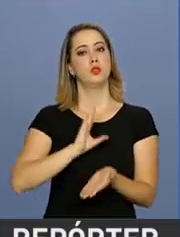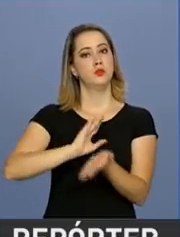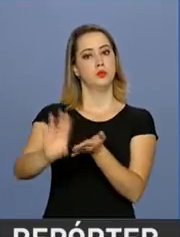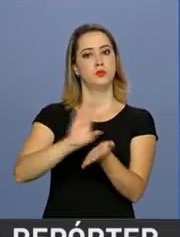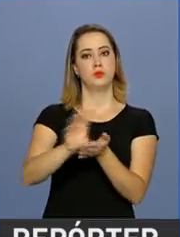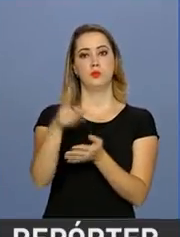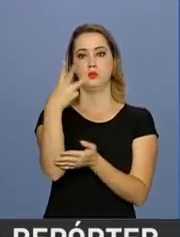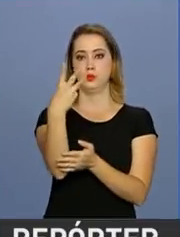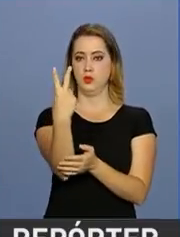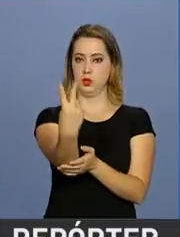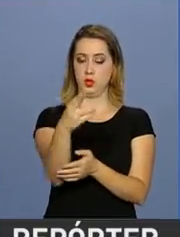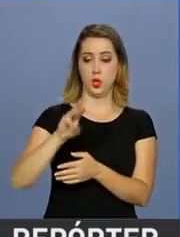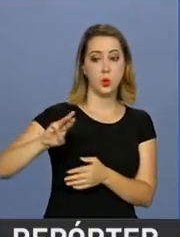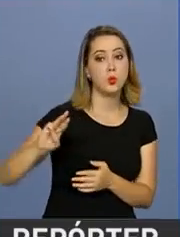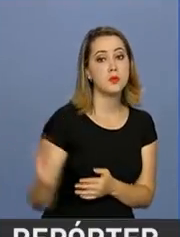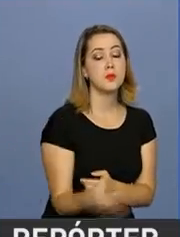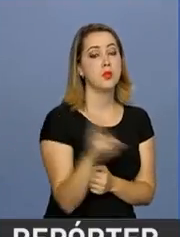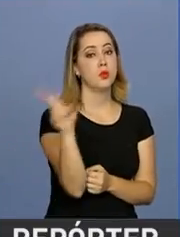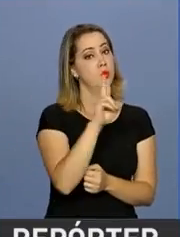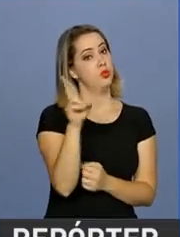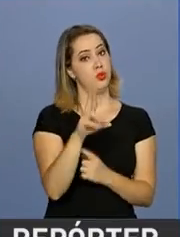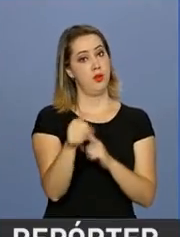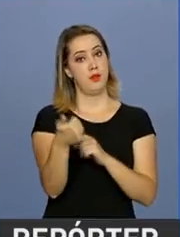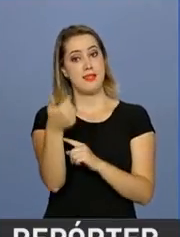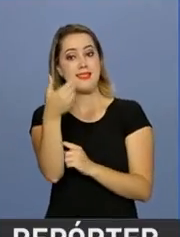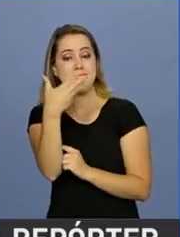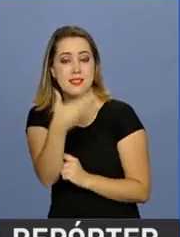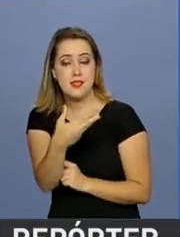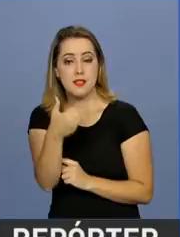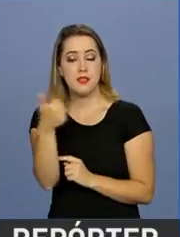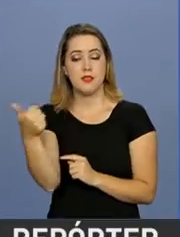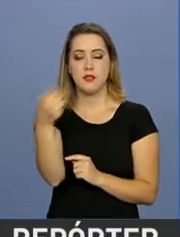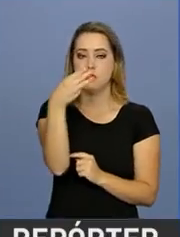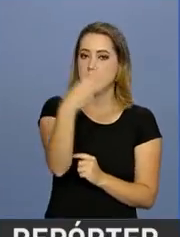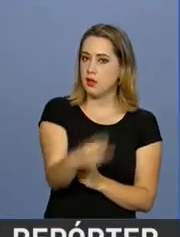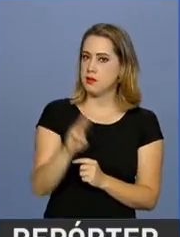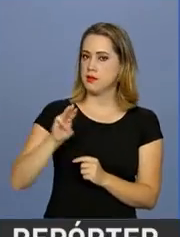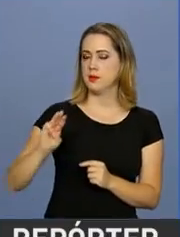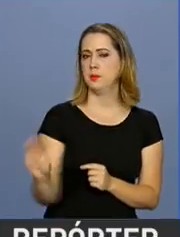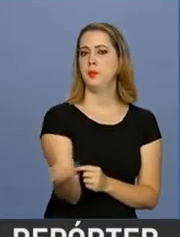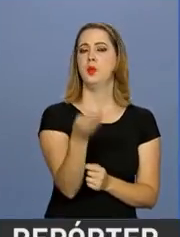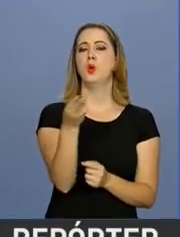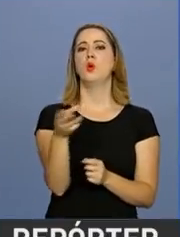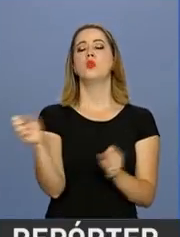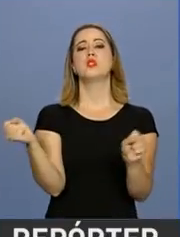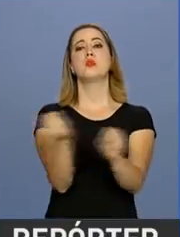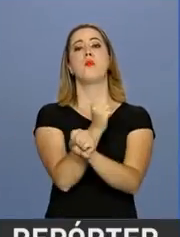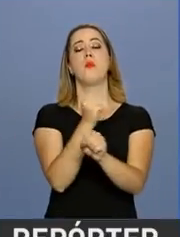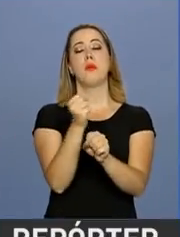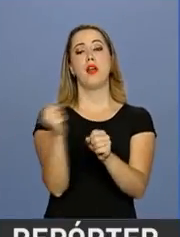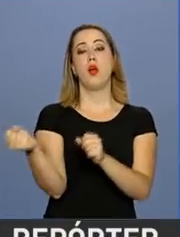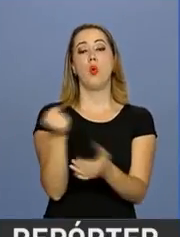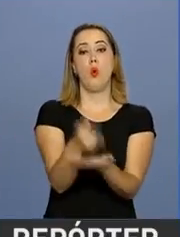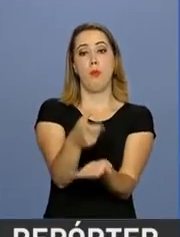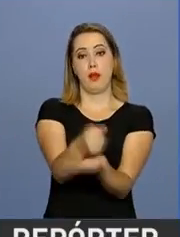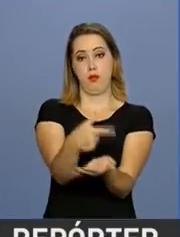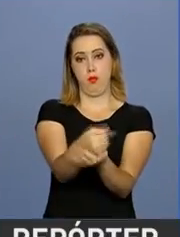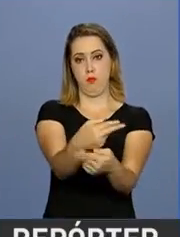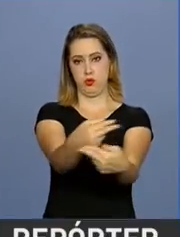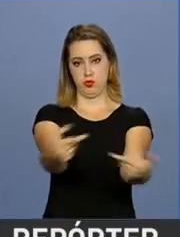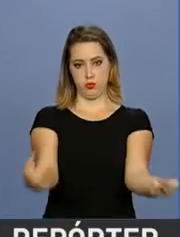milhões para construir e 13 para equipar todos esses presídios primeiro